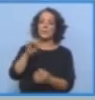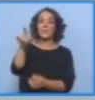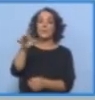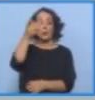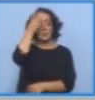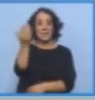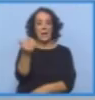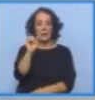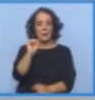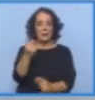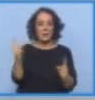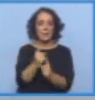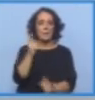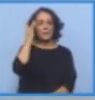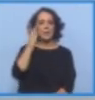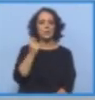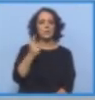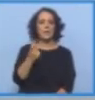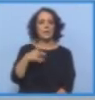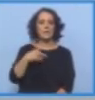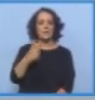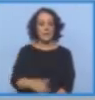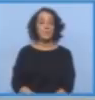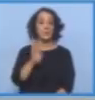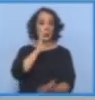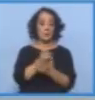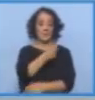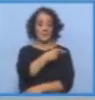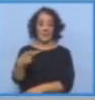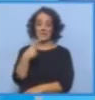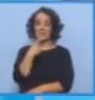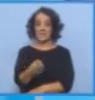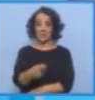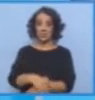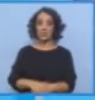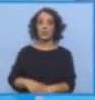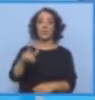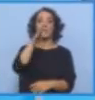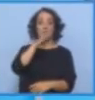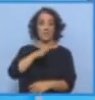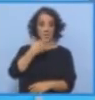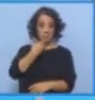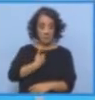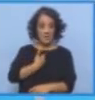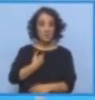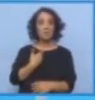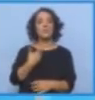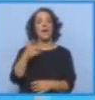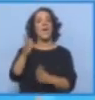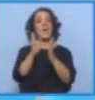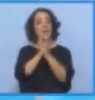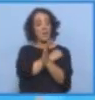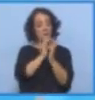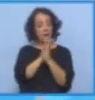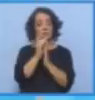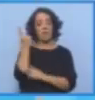Padre José André. Penso que a última frase desta leitura diz-nos muito: pedis e não recebeis porque pedis mal. Às vezes a Igreja deve habituar-se e os cristãos